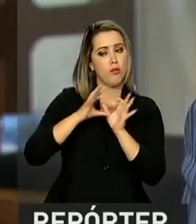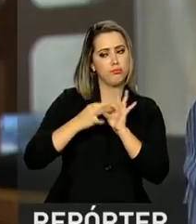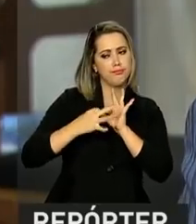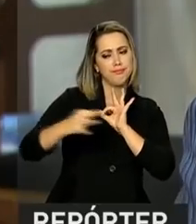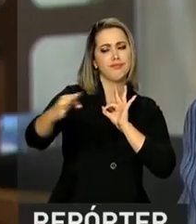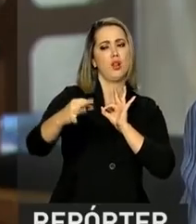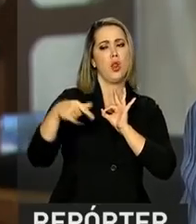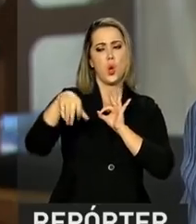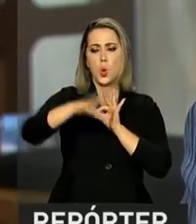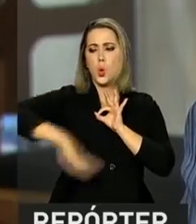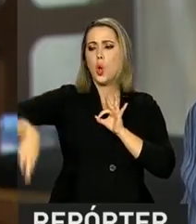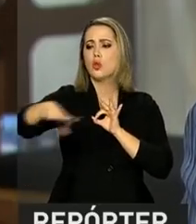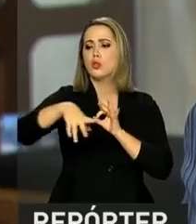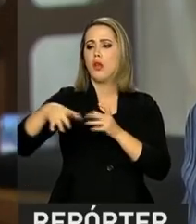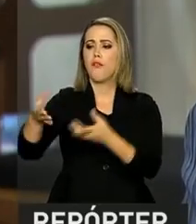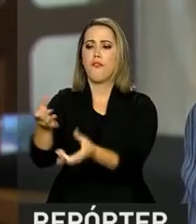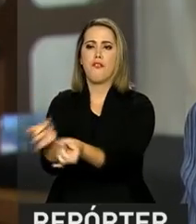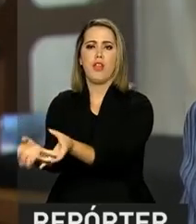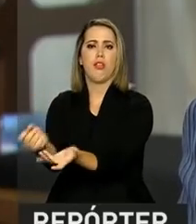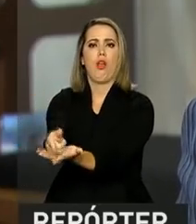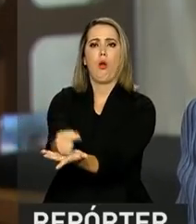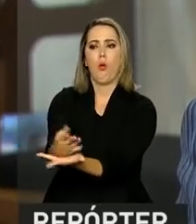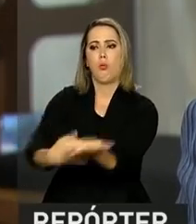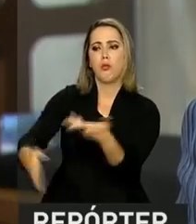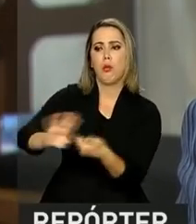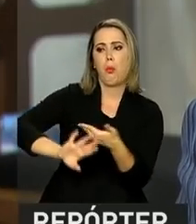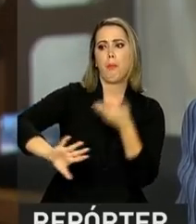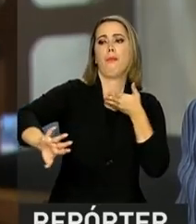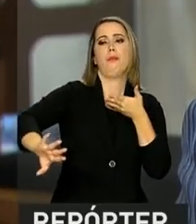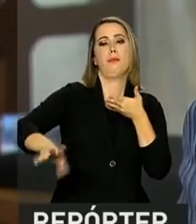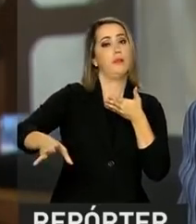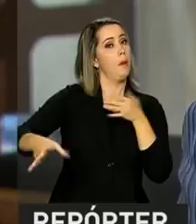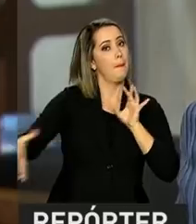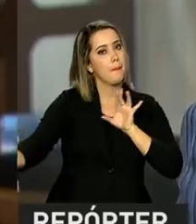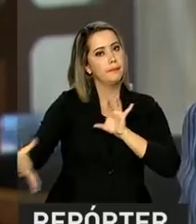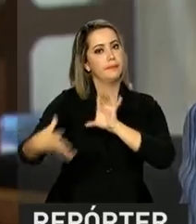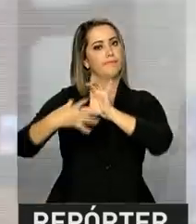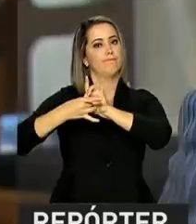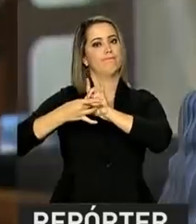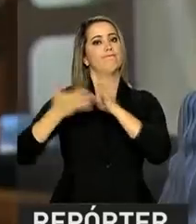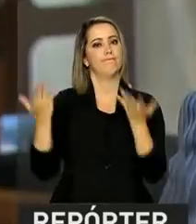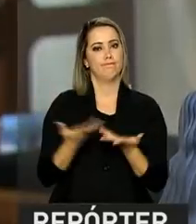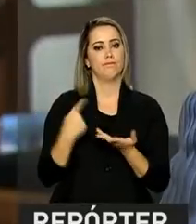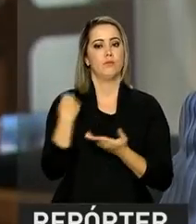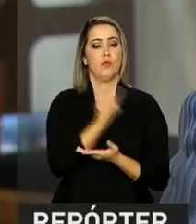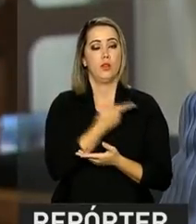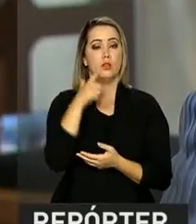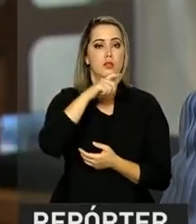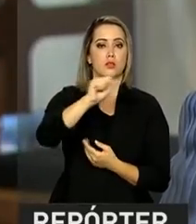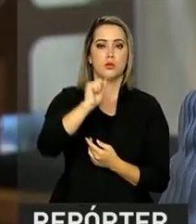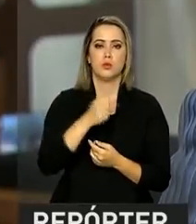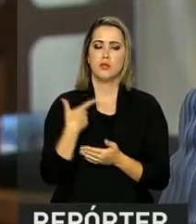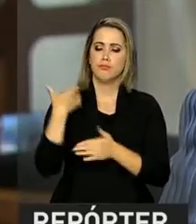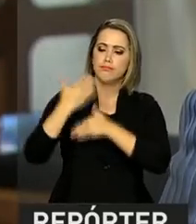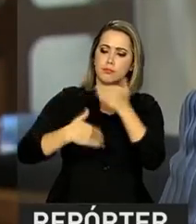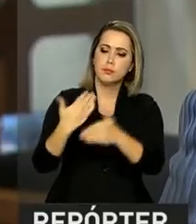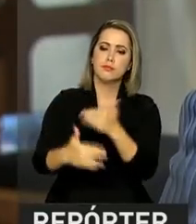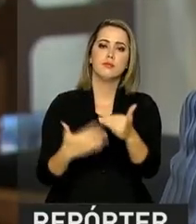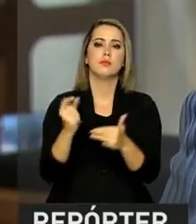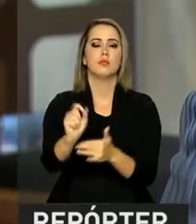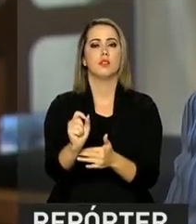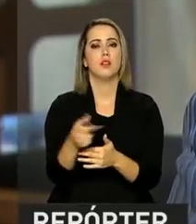das principais mesas de negociações no cenário internacional. Nós conseguimos avançar